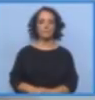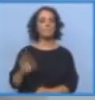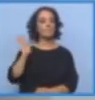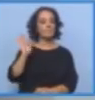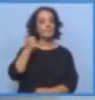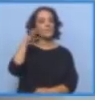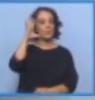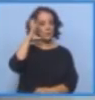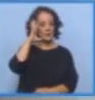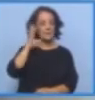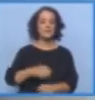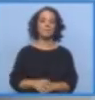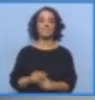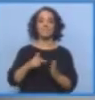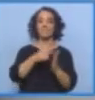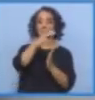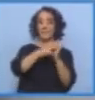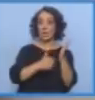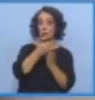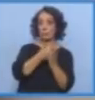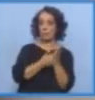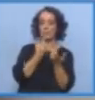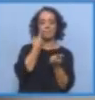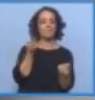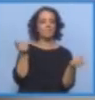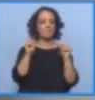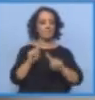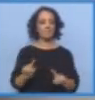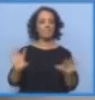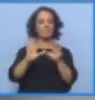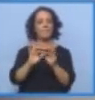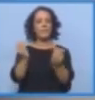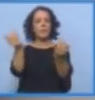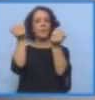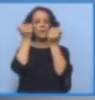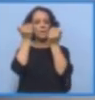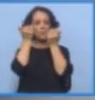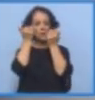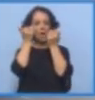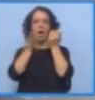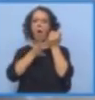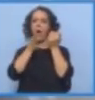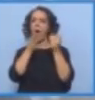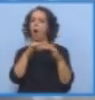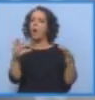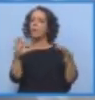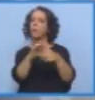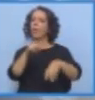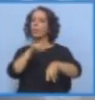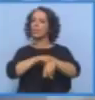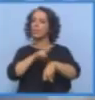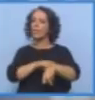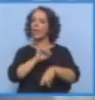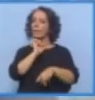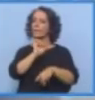Olá, muito boa tarde. Os textos da Bíblia são redescobertos a partir de informações que indicam contextos culturais e